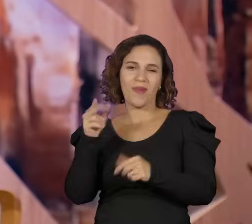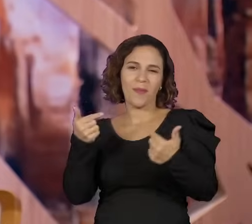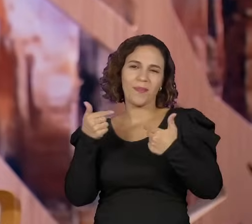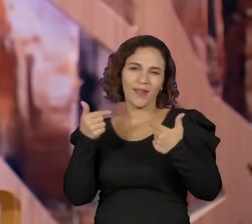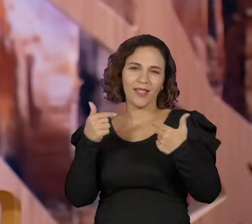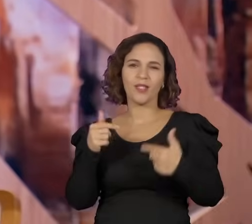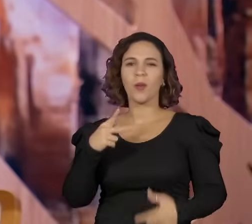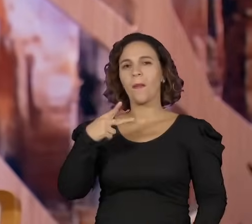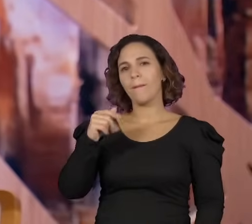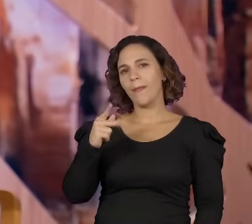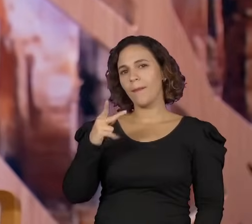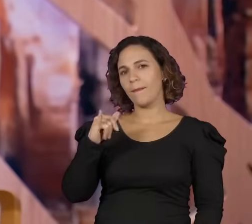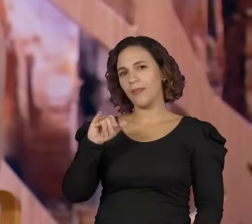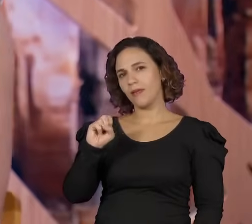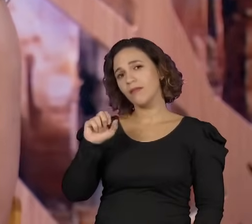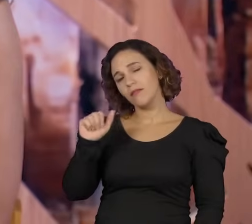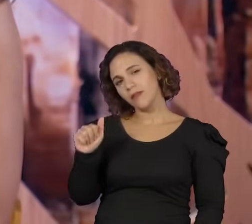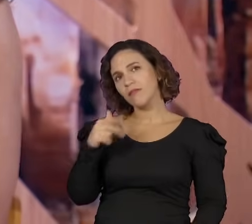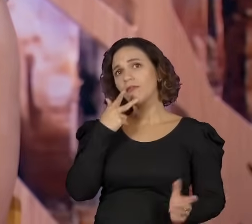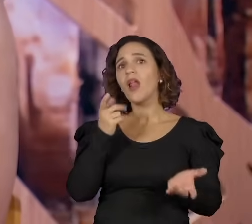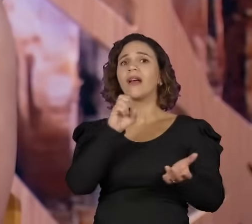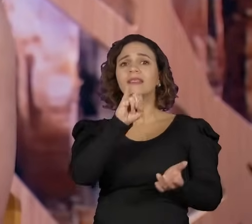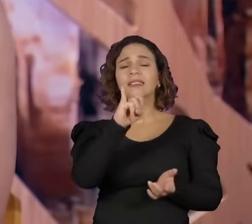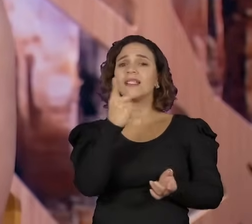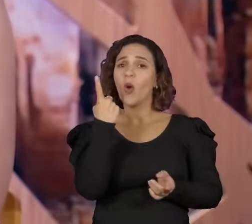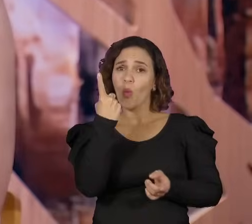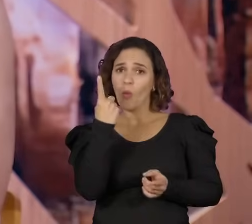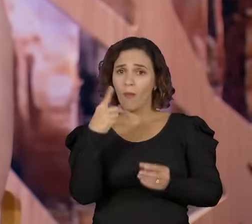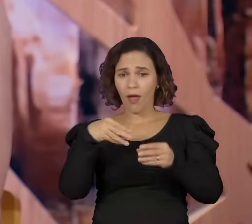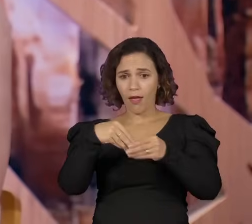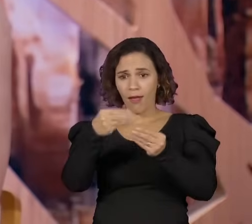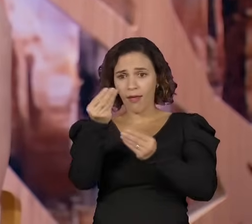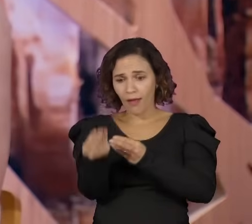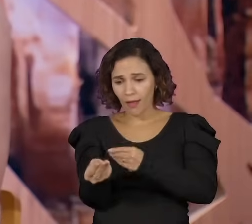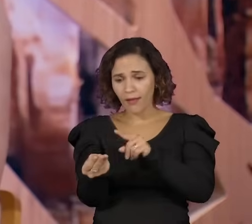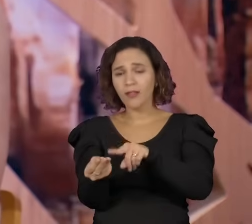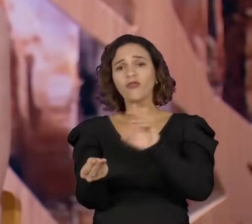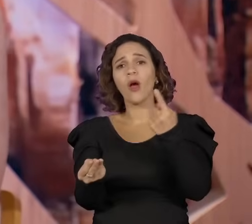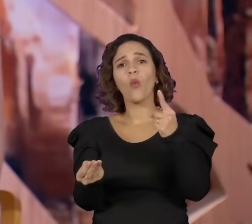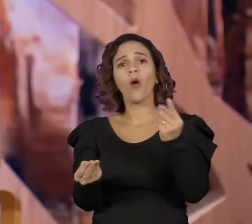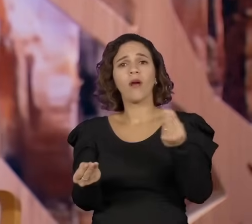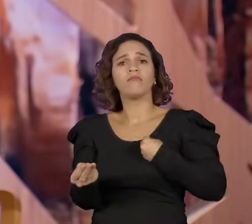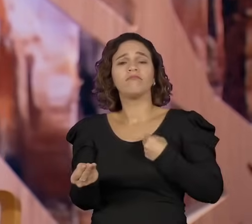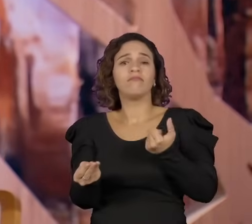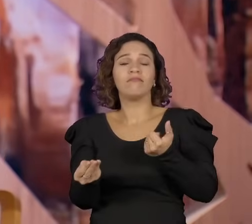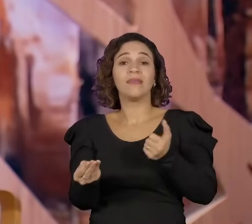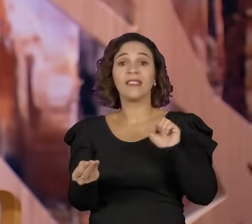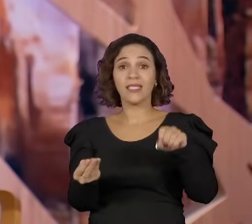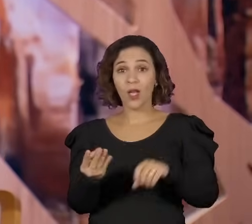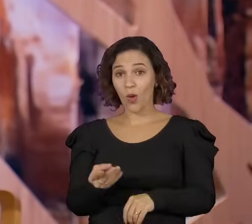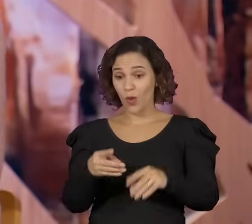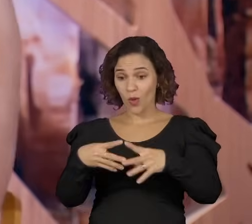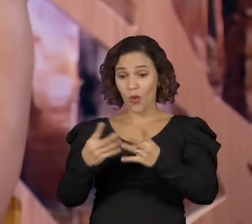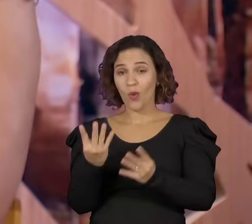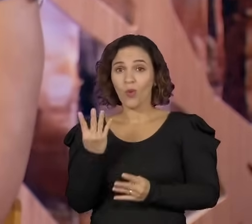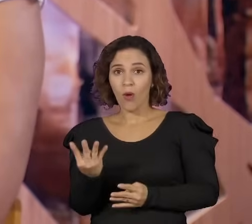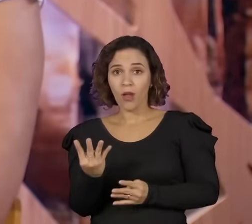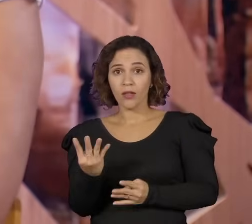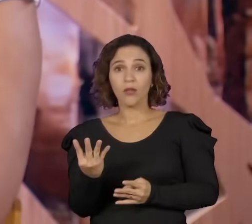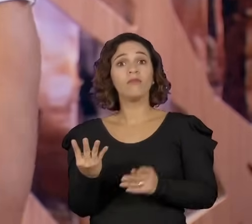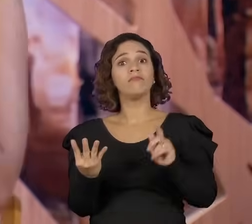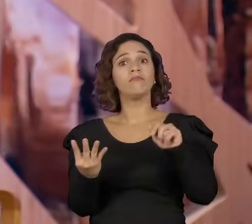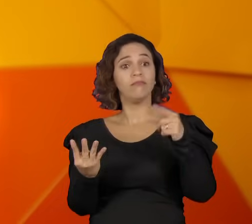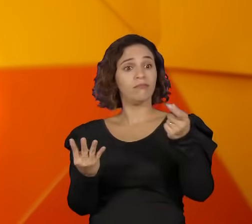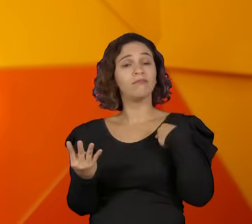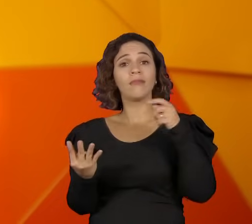E começar a atender as pessoas, falar, se a pessoa me der R$1 por carta, já é R$1. Se a pessoa ler 4 cartas, eu já tenho minha passagem de